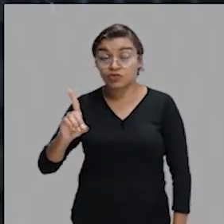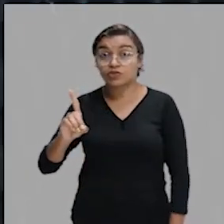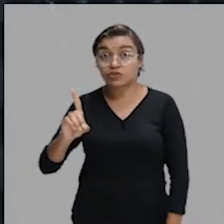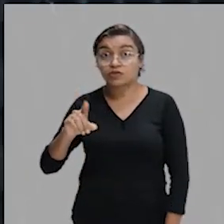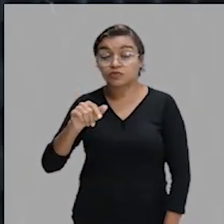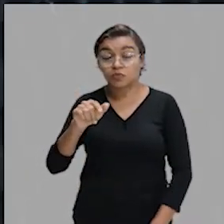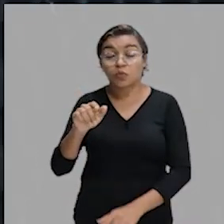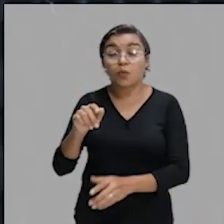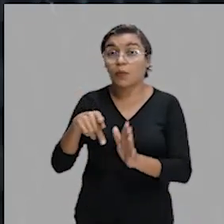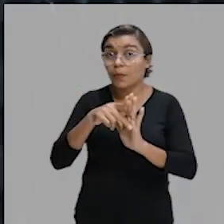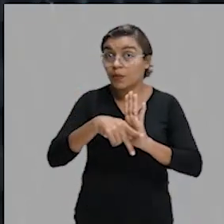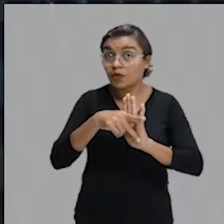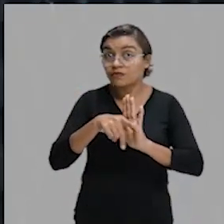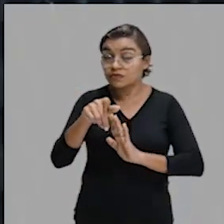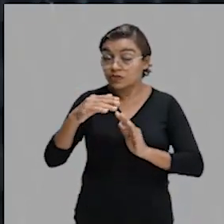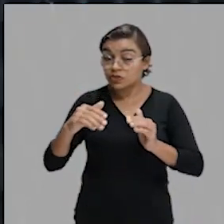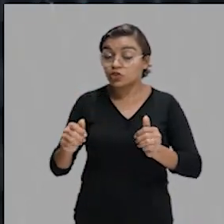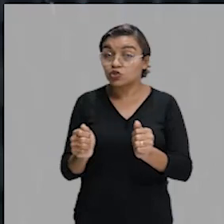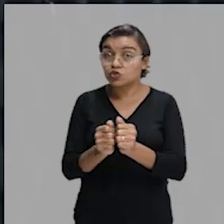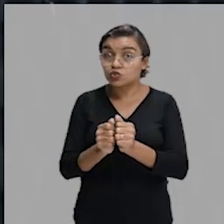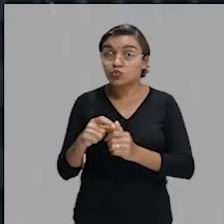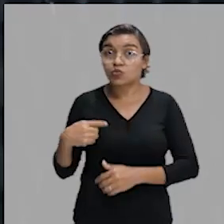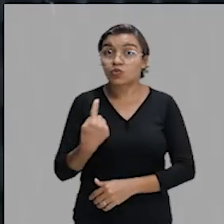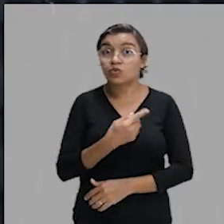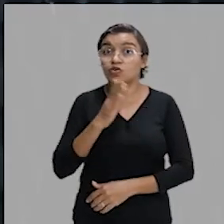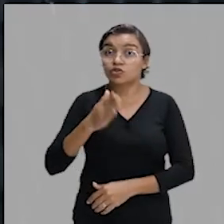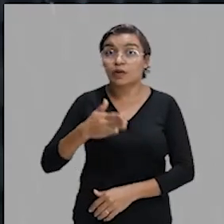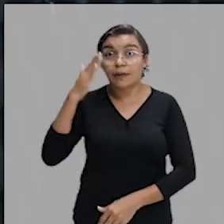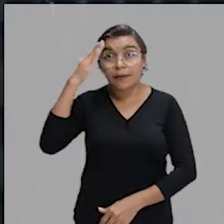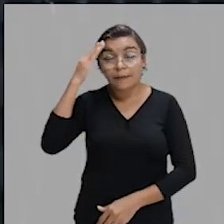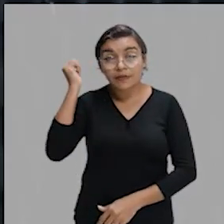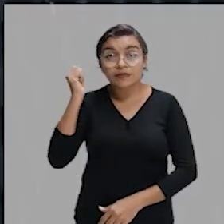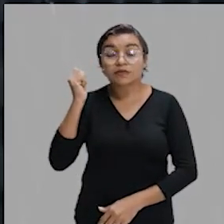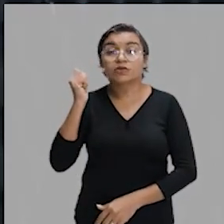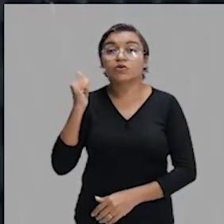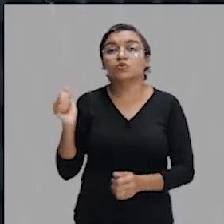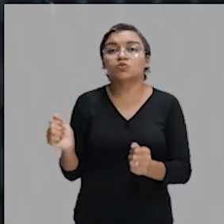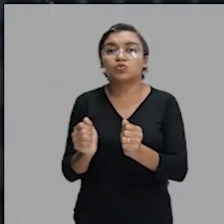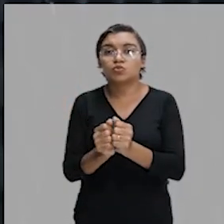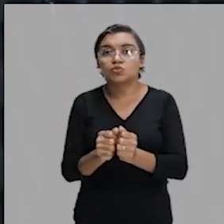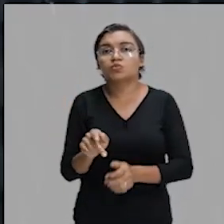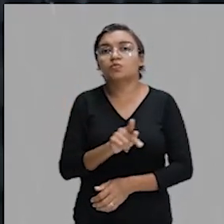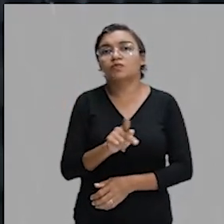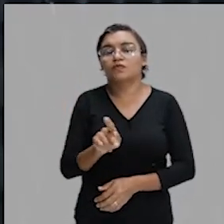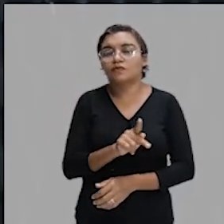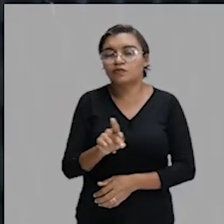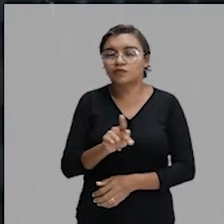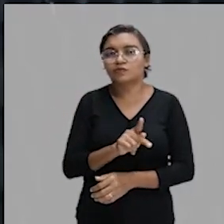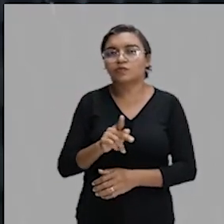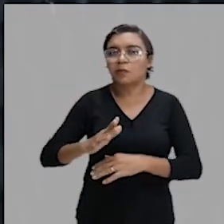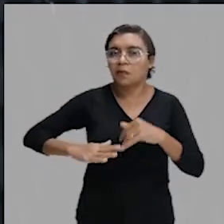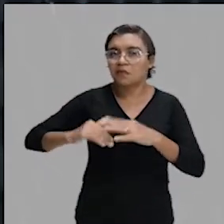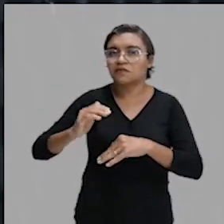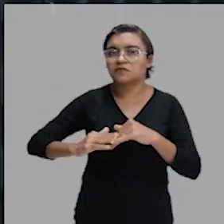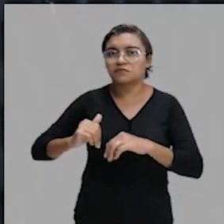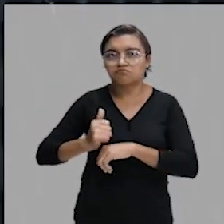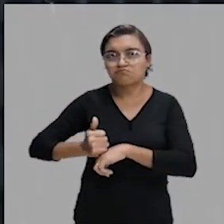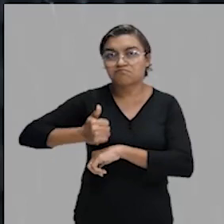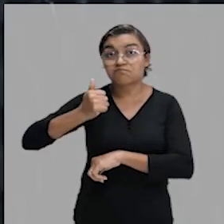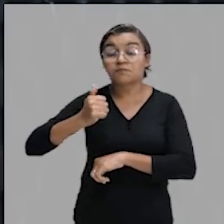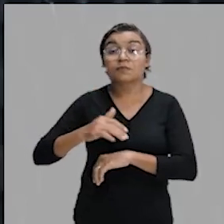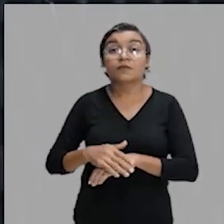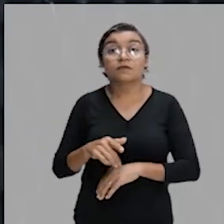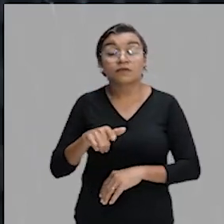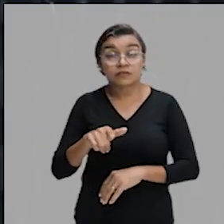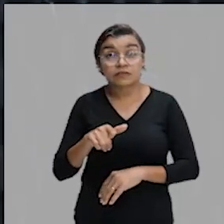nosso projeto, você que está conosco, você já aprendeu com os nossos professores, com os nossos profissionais que são todos aí muito gabaritados,